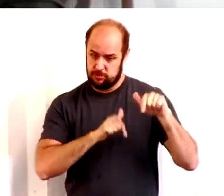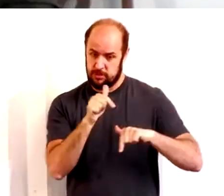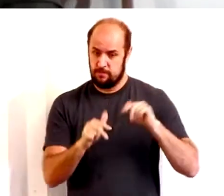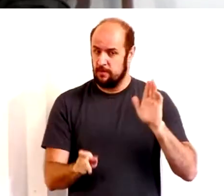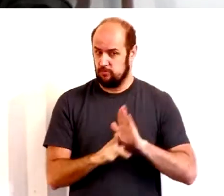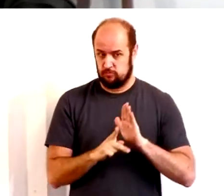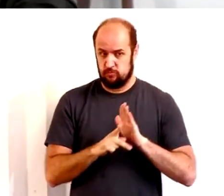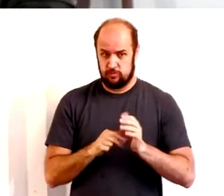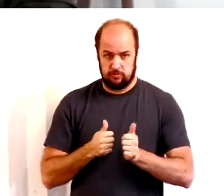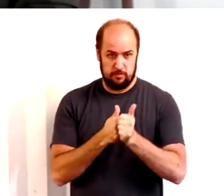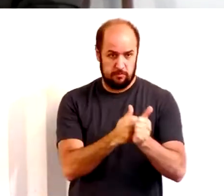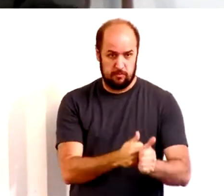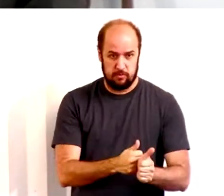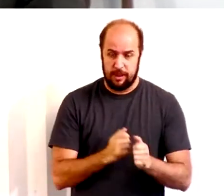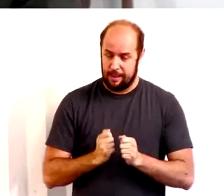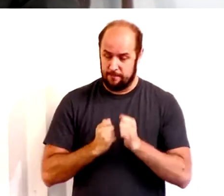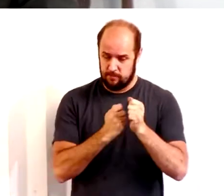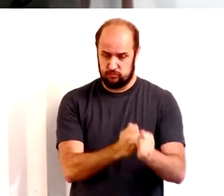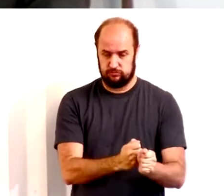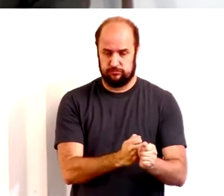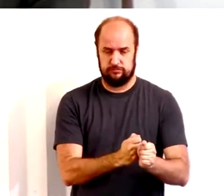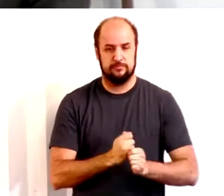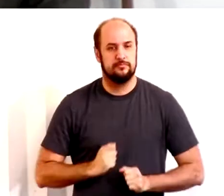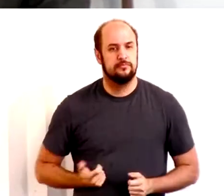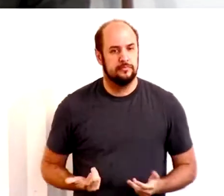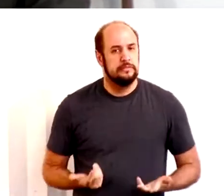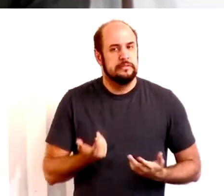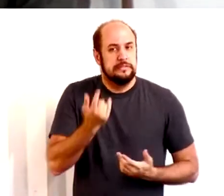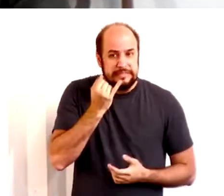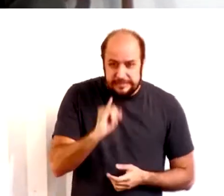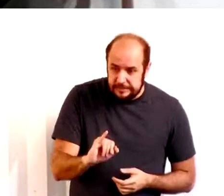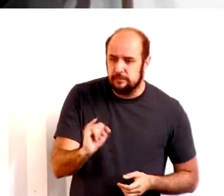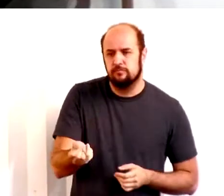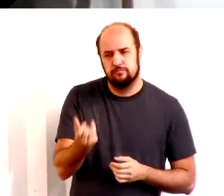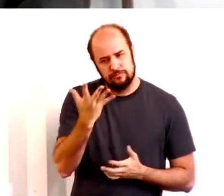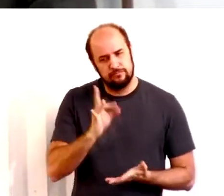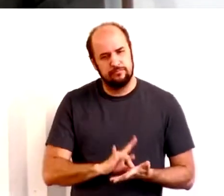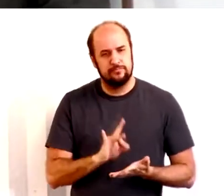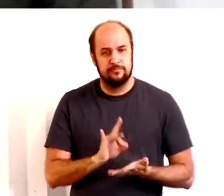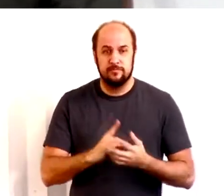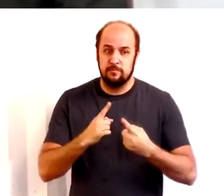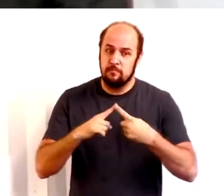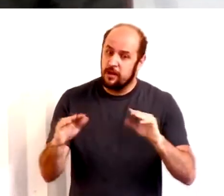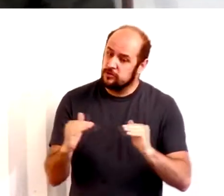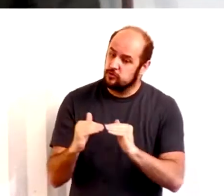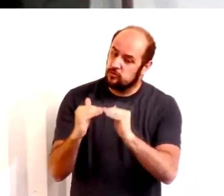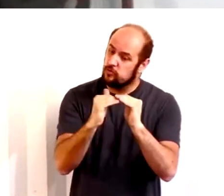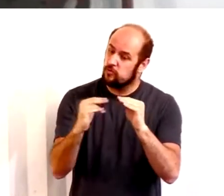de apóstolo, se aquilo iria ou não agradar a Deus.